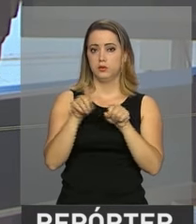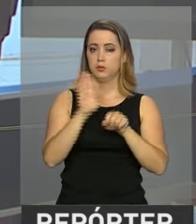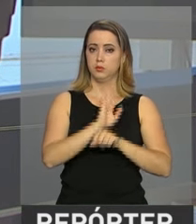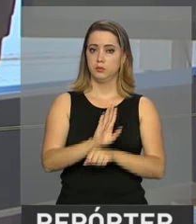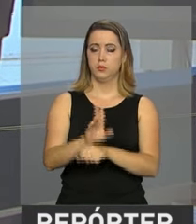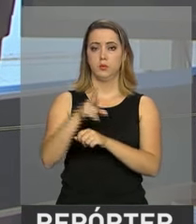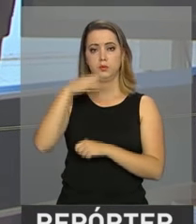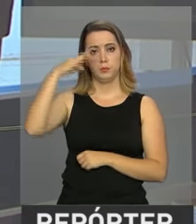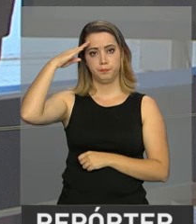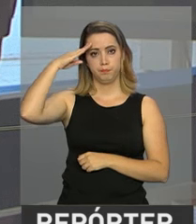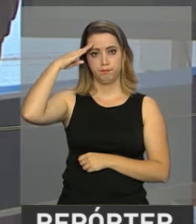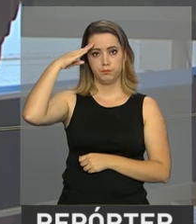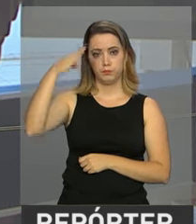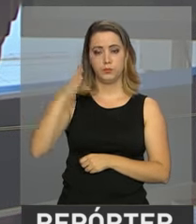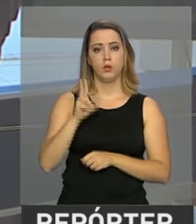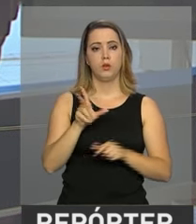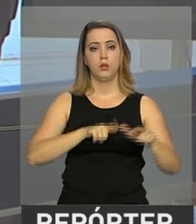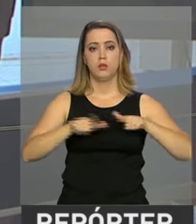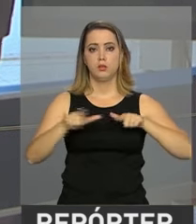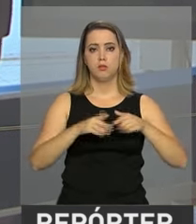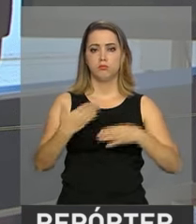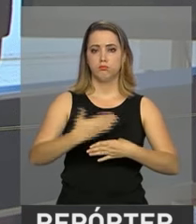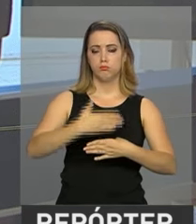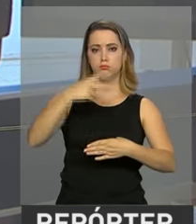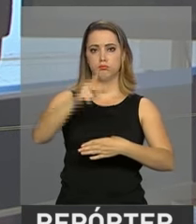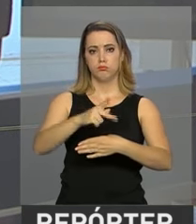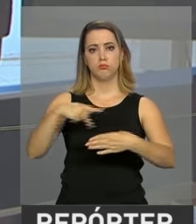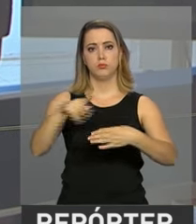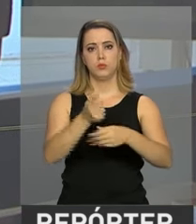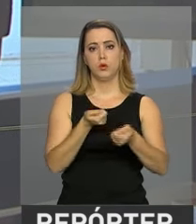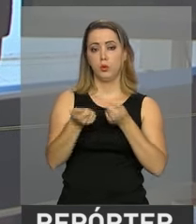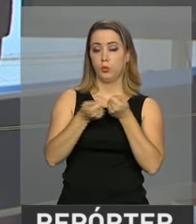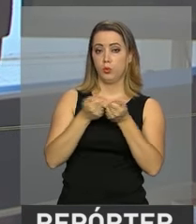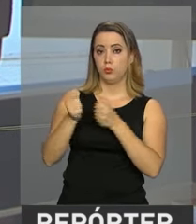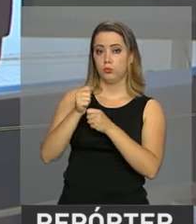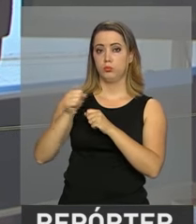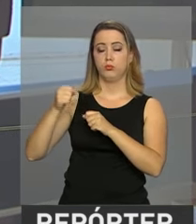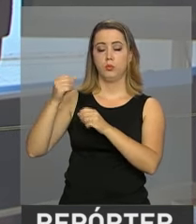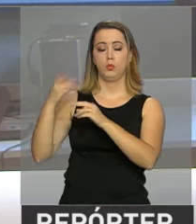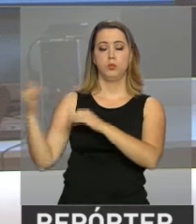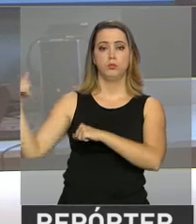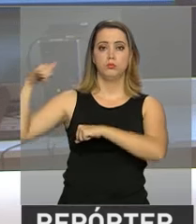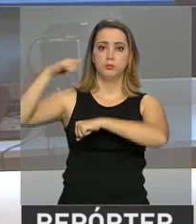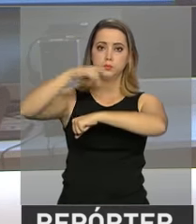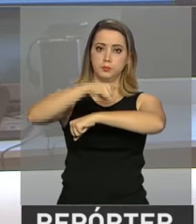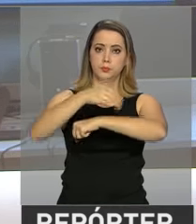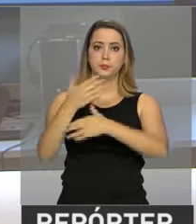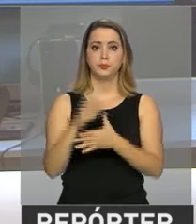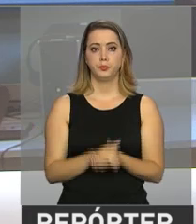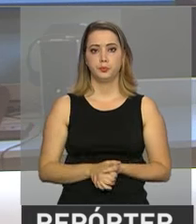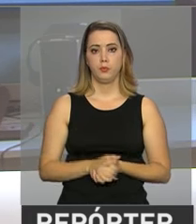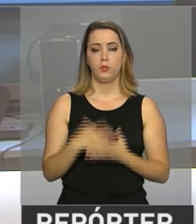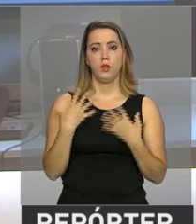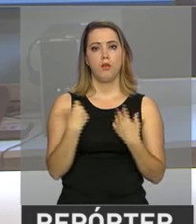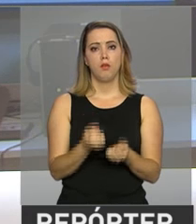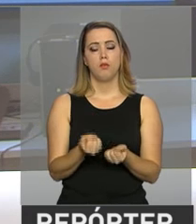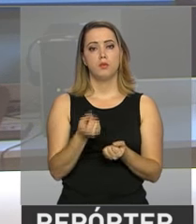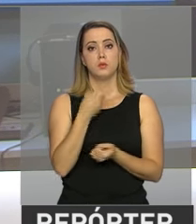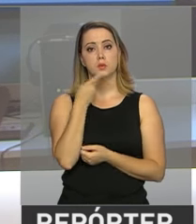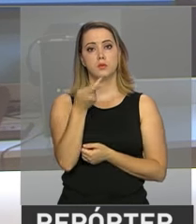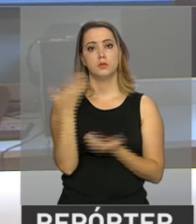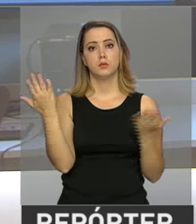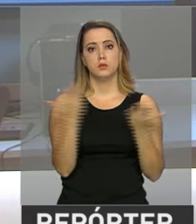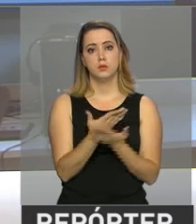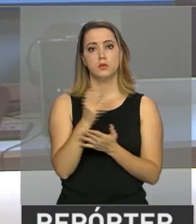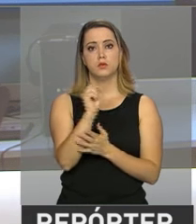Forças Armadas em operações nas regiões de fronteira e no controle do espaço aéreo. Vamos falar agora do acidente com o avião